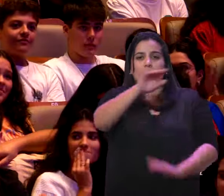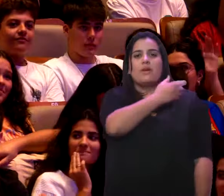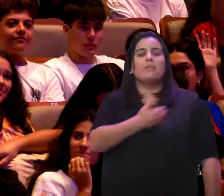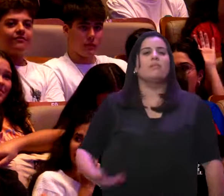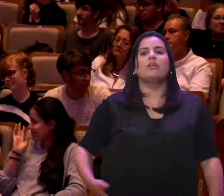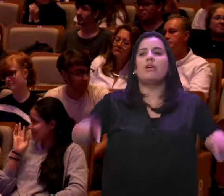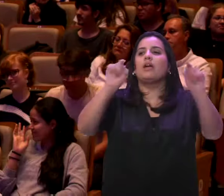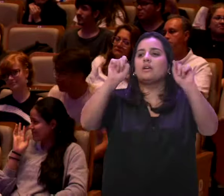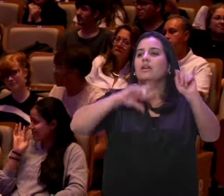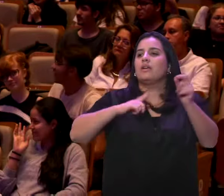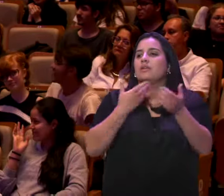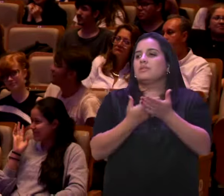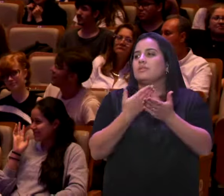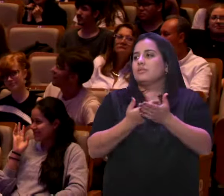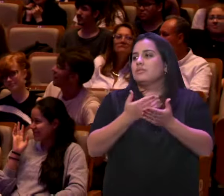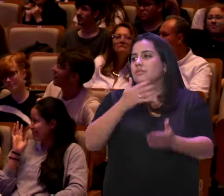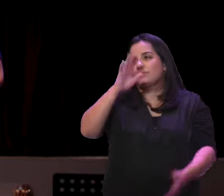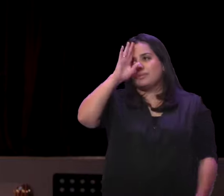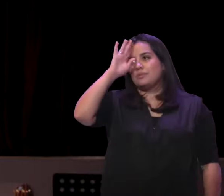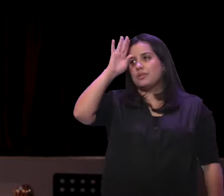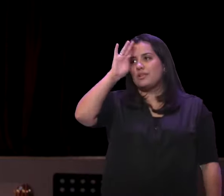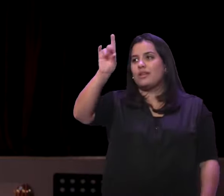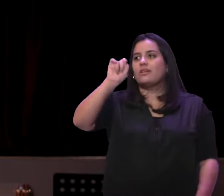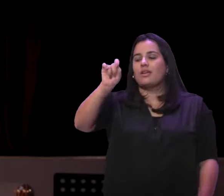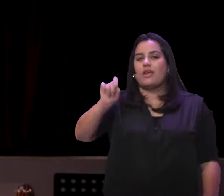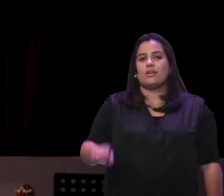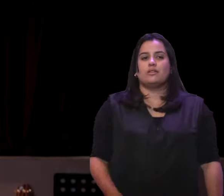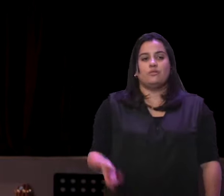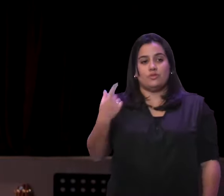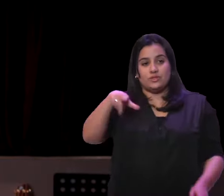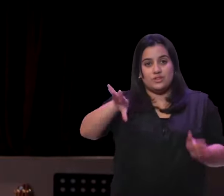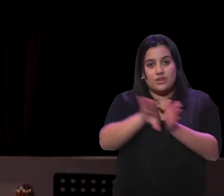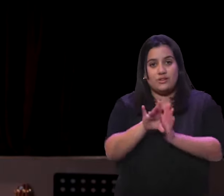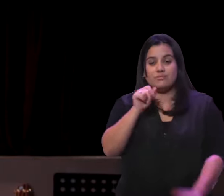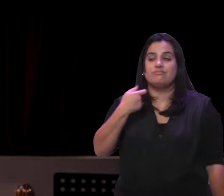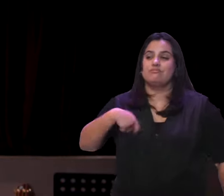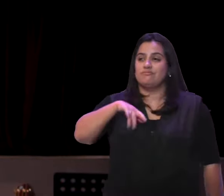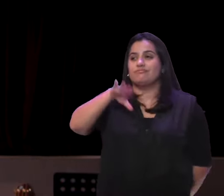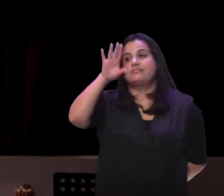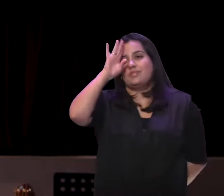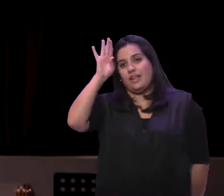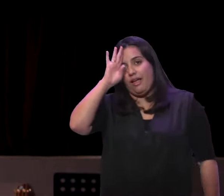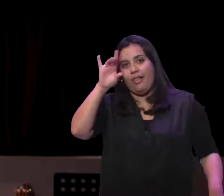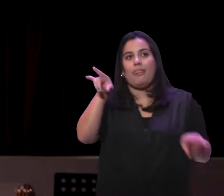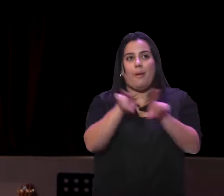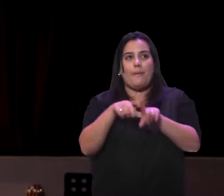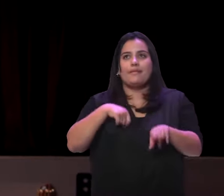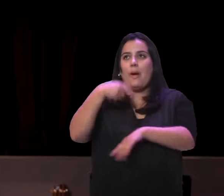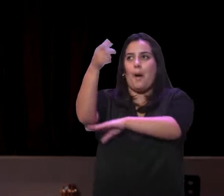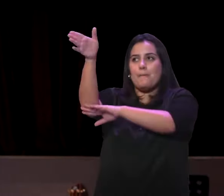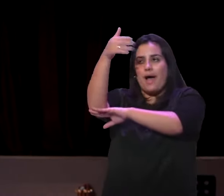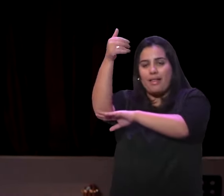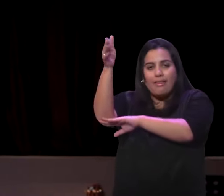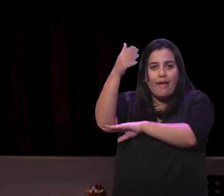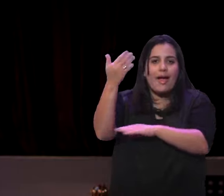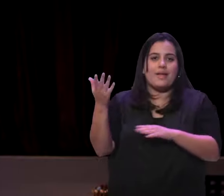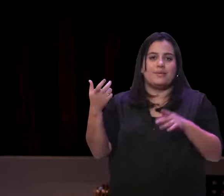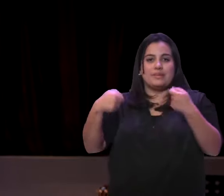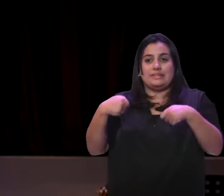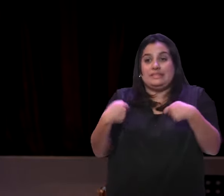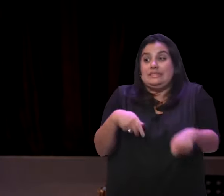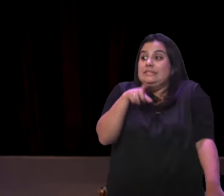ver. Você chega, você bate continência, você canta o hino. Ai de você se você sai